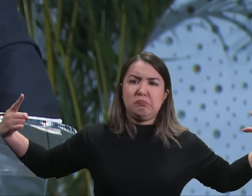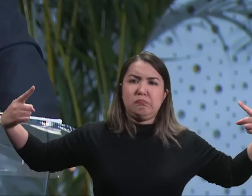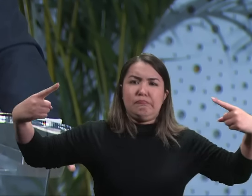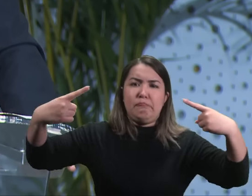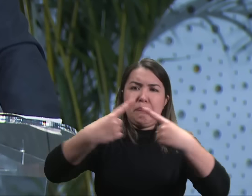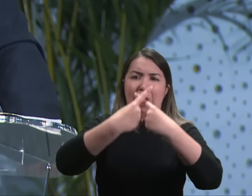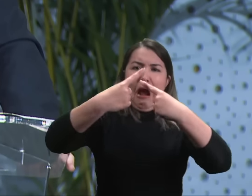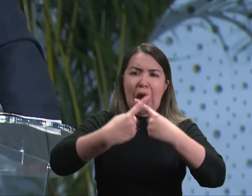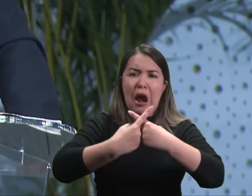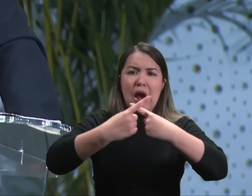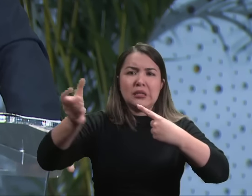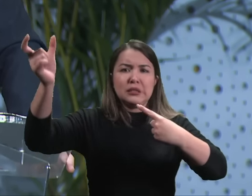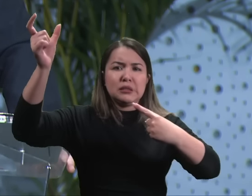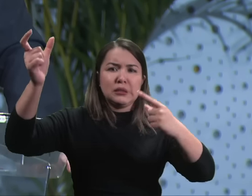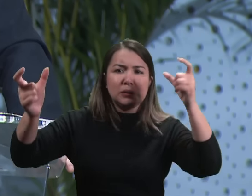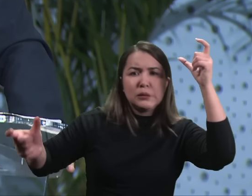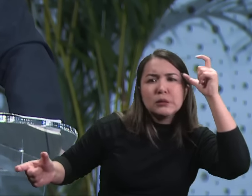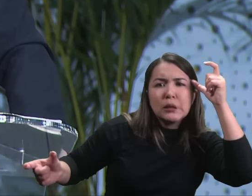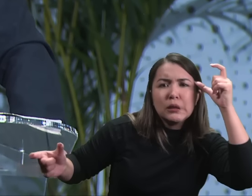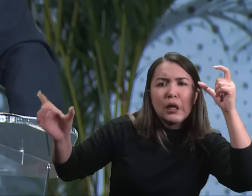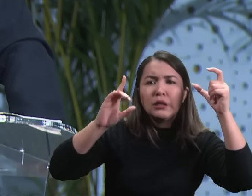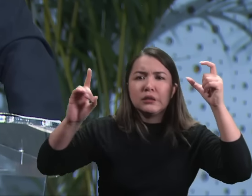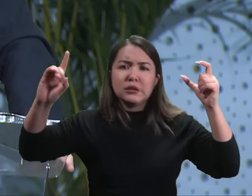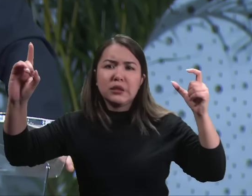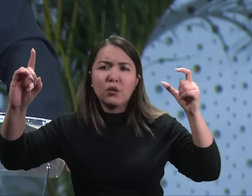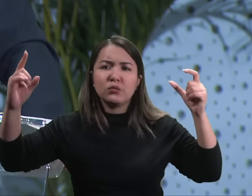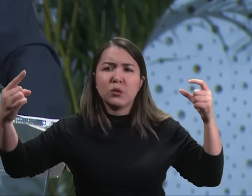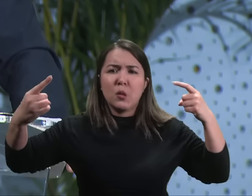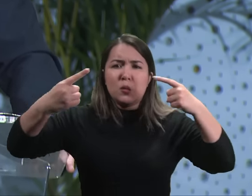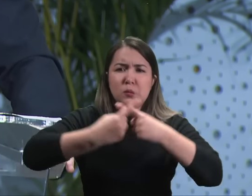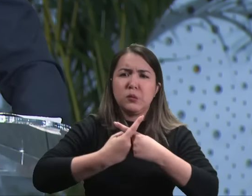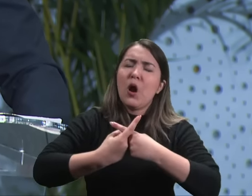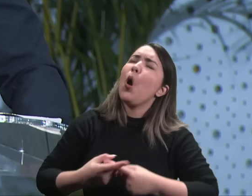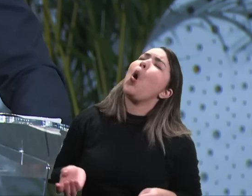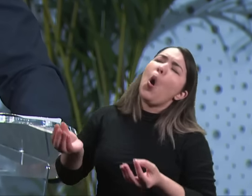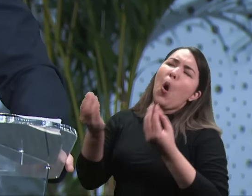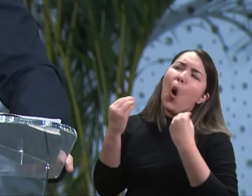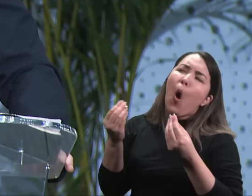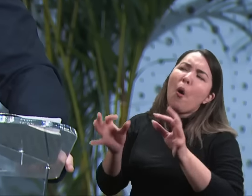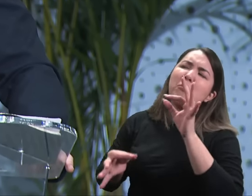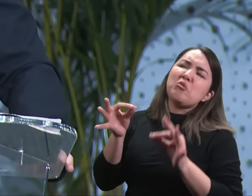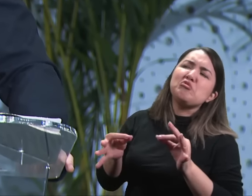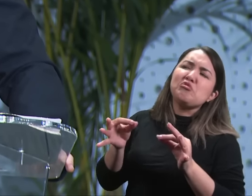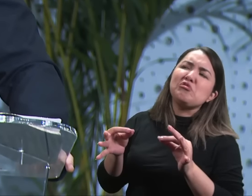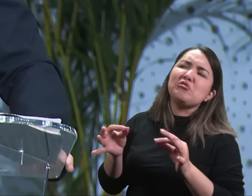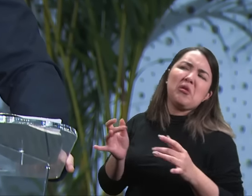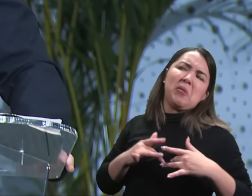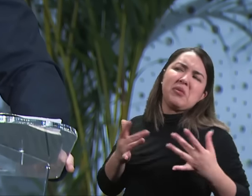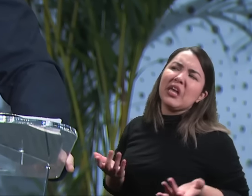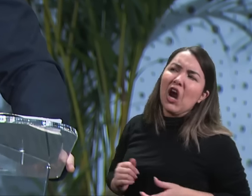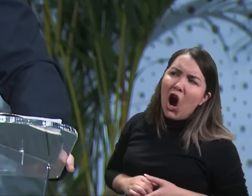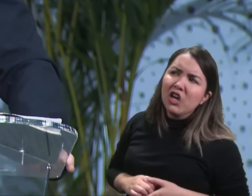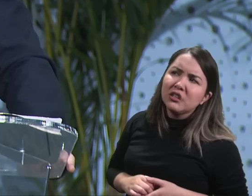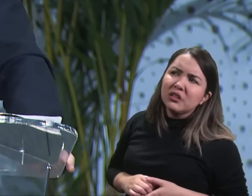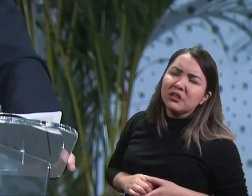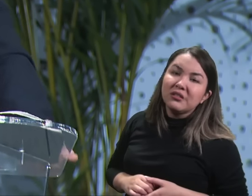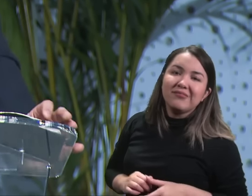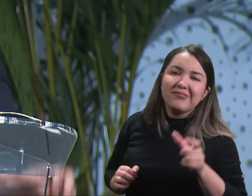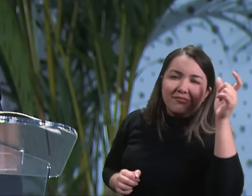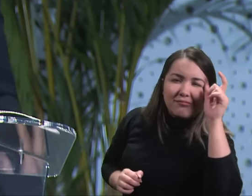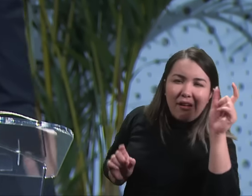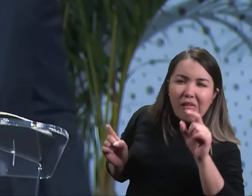com Deus é que Deus não poderia ser justo e misericordioso ao mesmo tempo ou seja